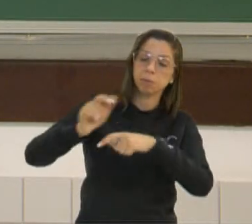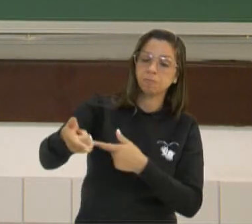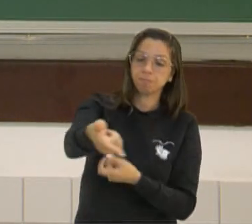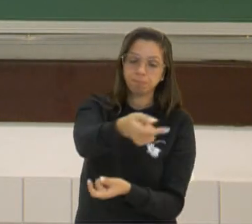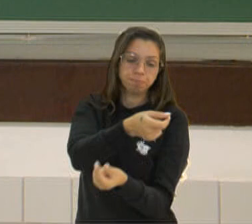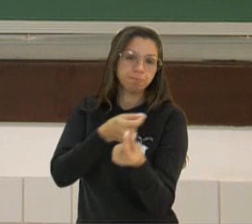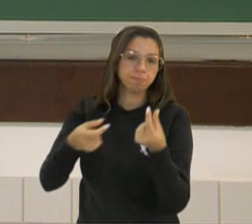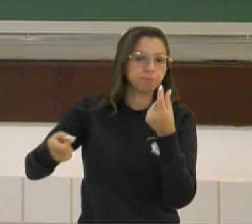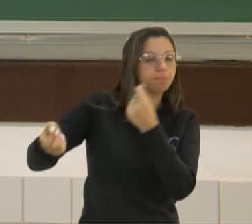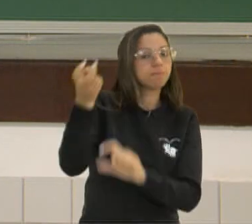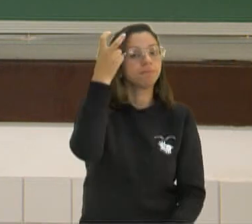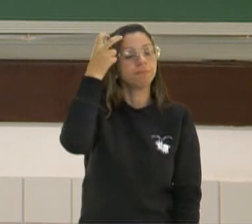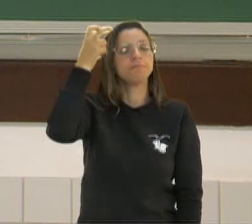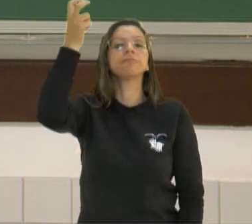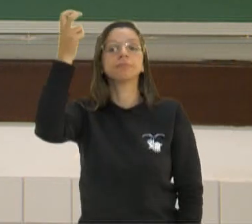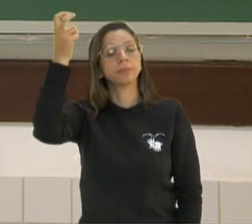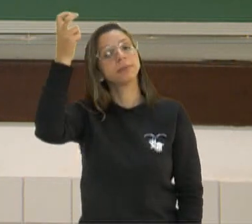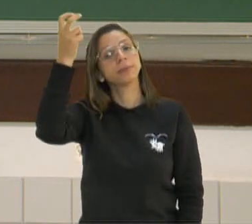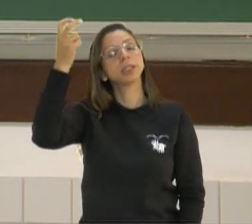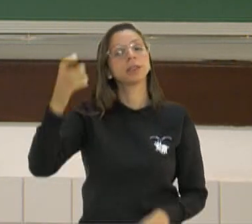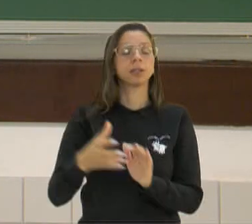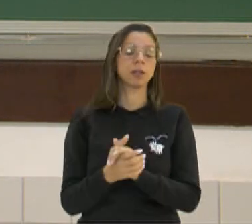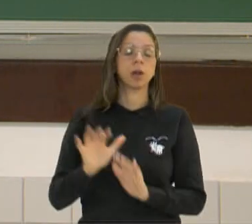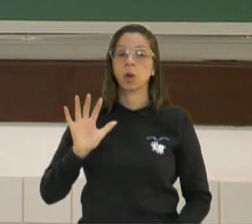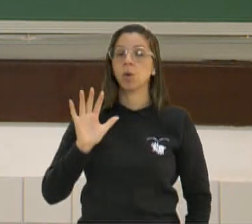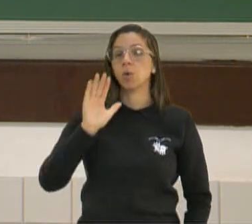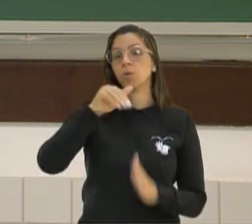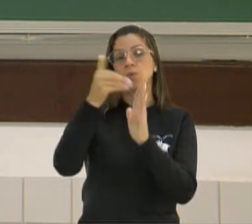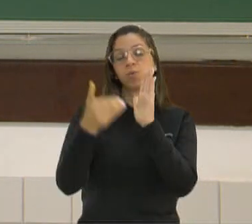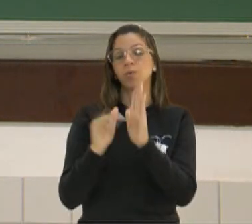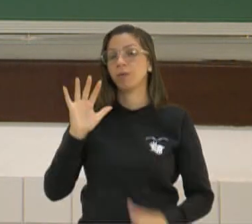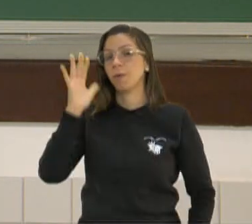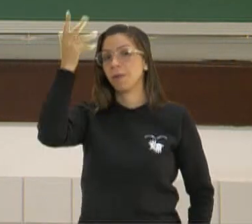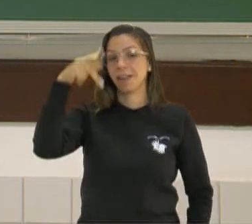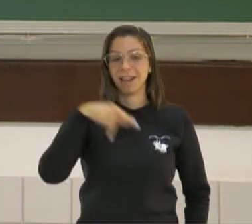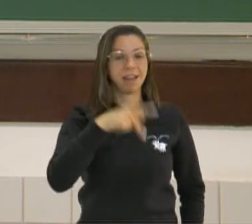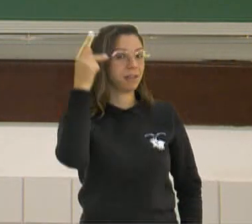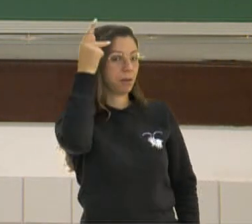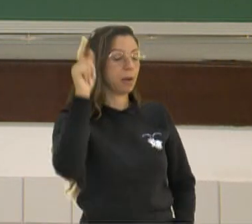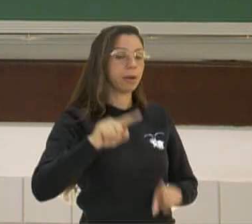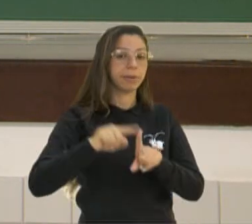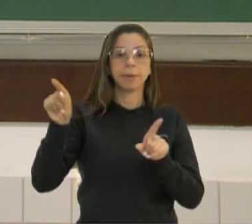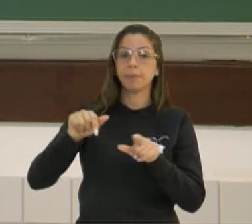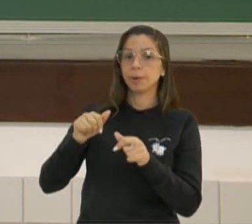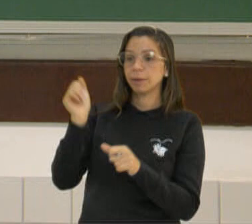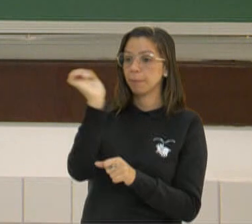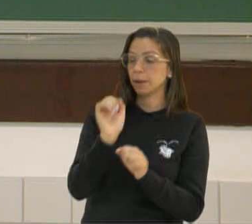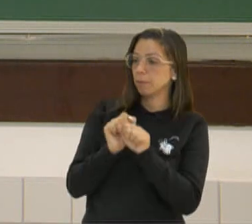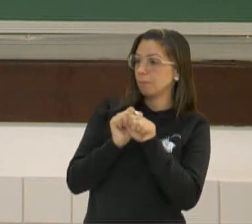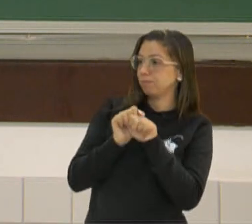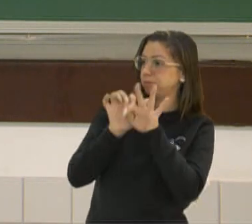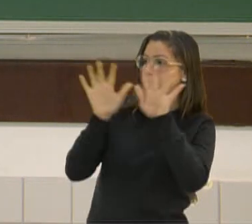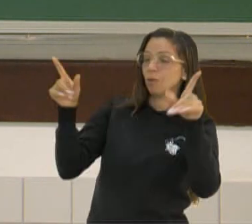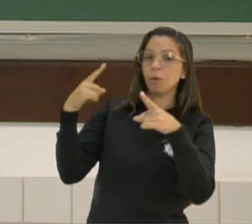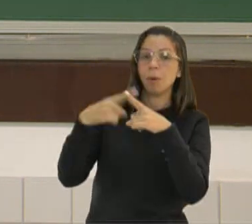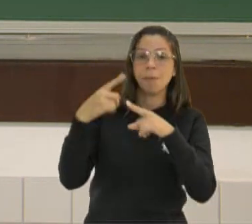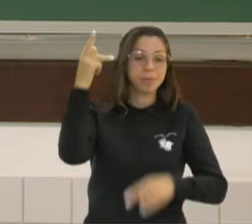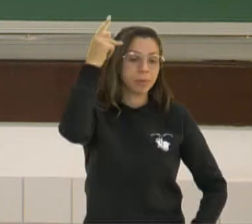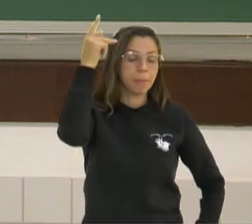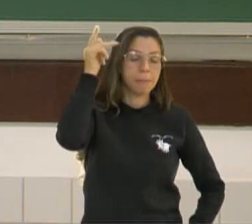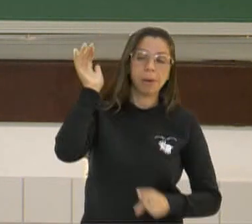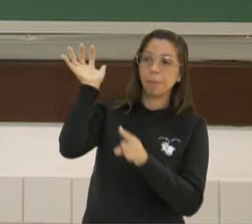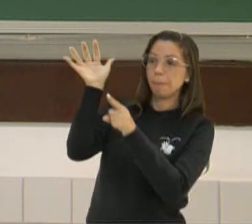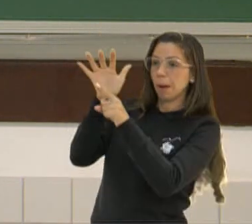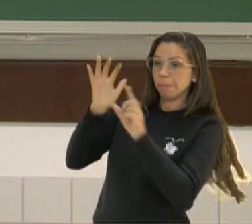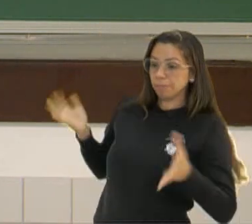financeiro, cultural. Parece que tudo acontece em São Paulo primeiro para depois acontecer no restante do Brasil, né? Eles têm uma influência, é uma